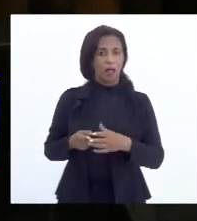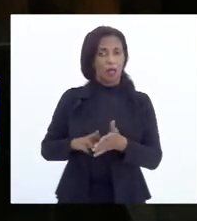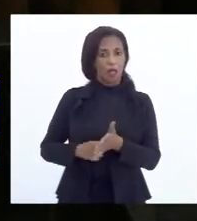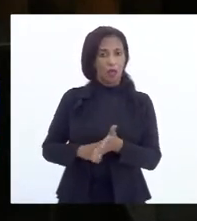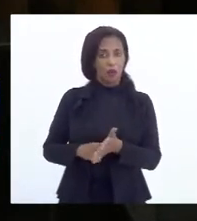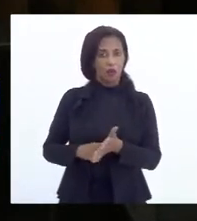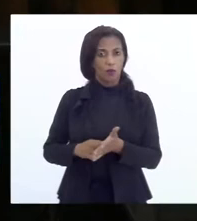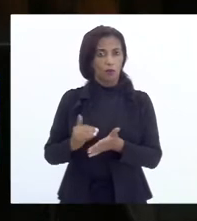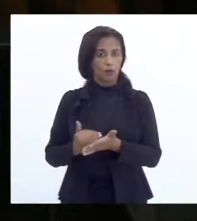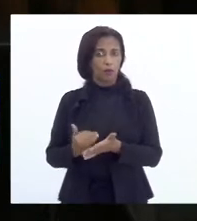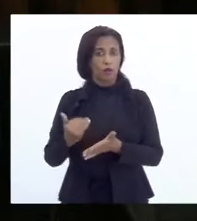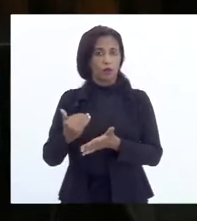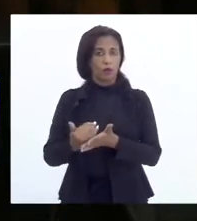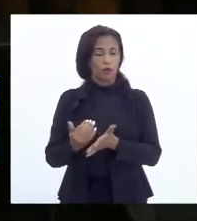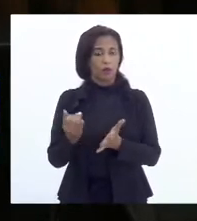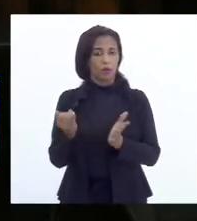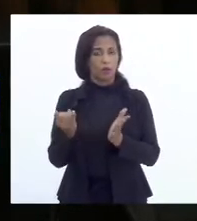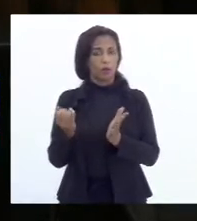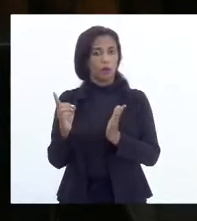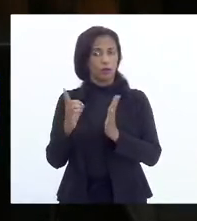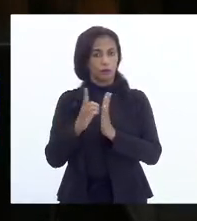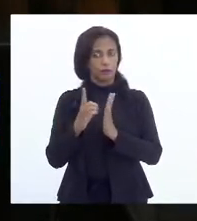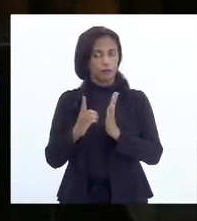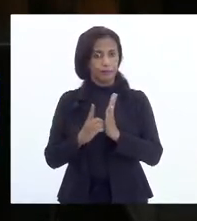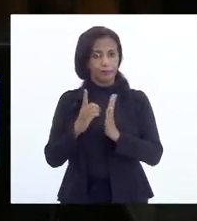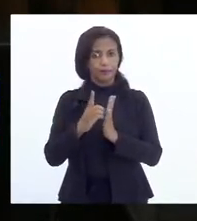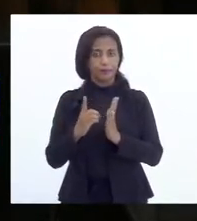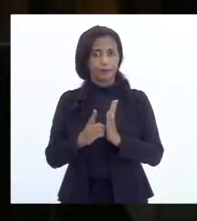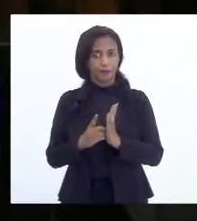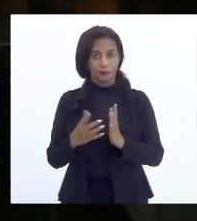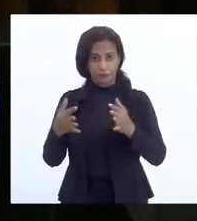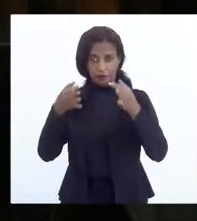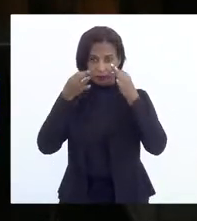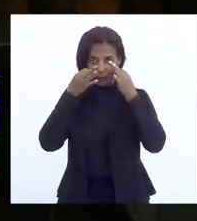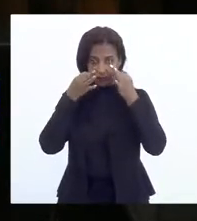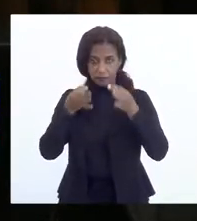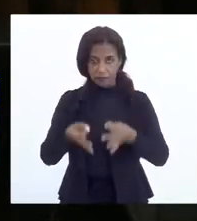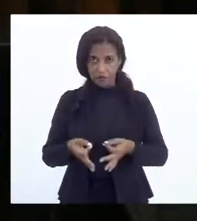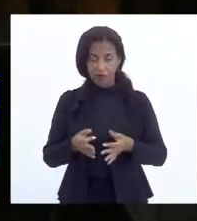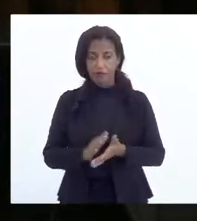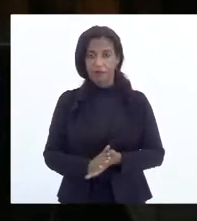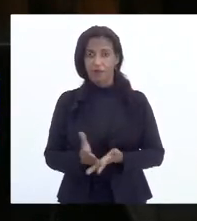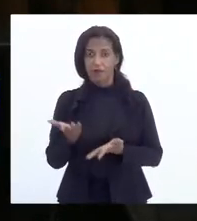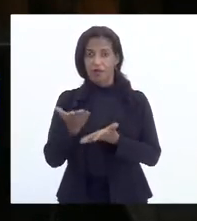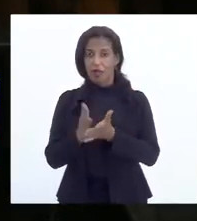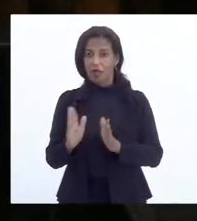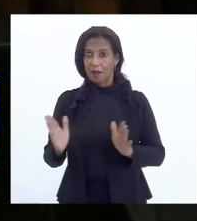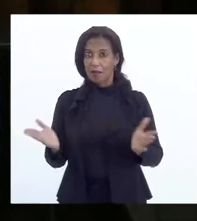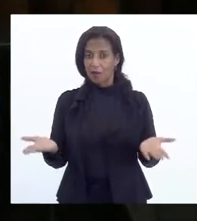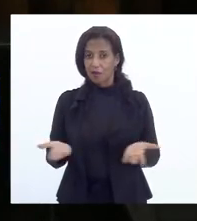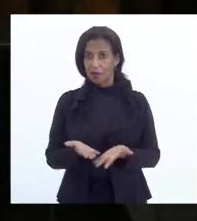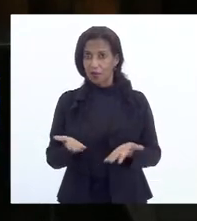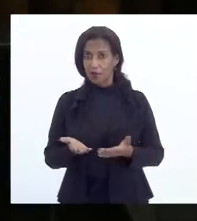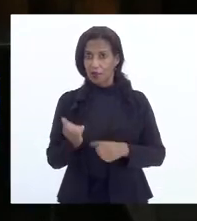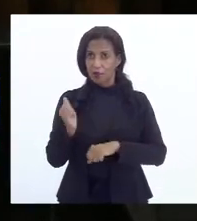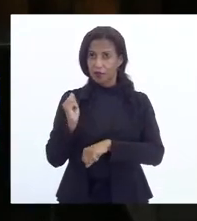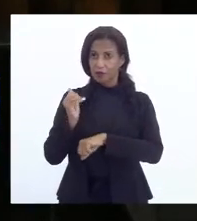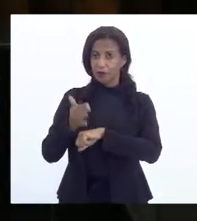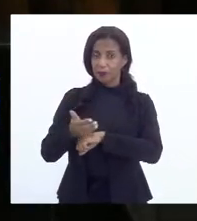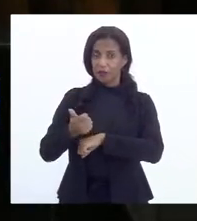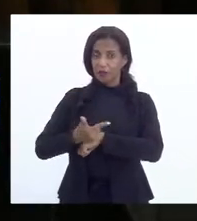regulamentar o aumento por decreto. Não estou chamando a atenção que acaba hoje, às